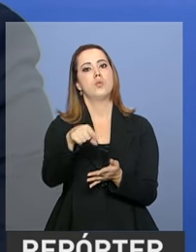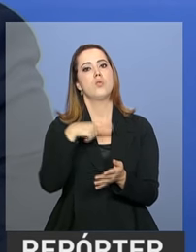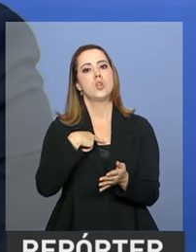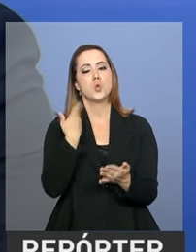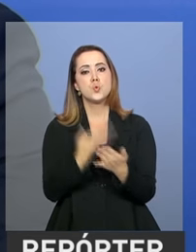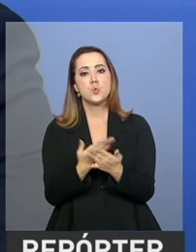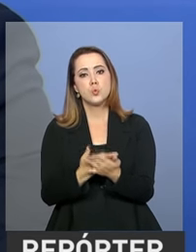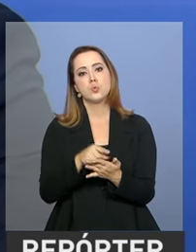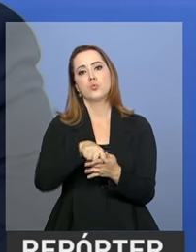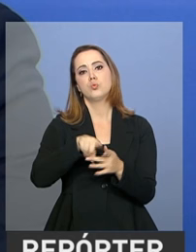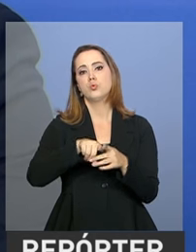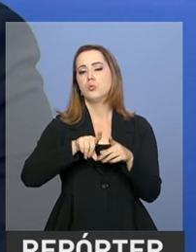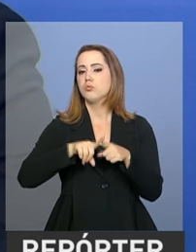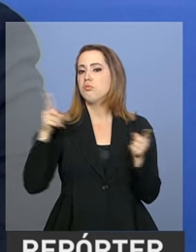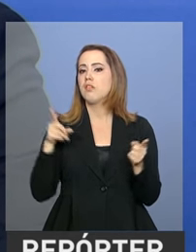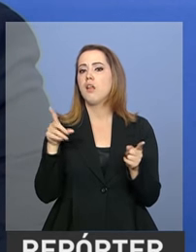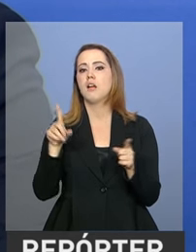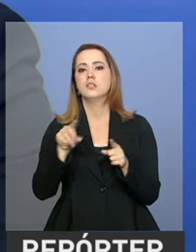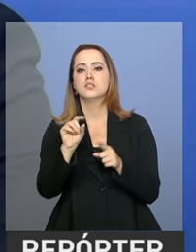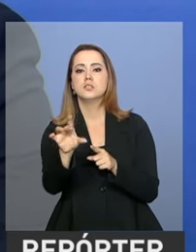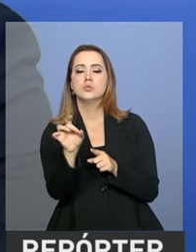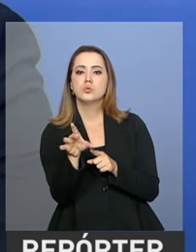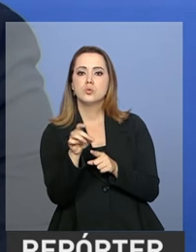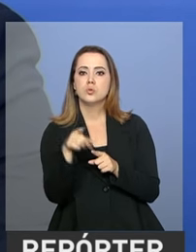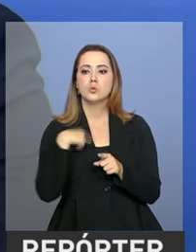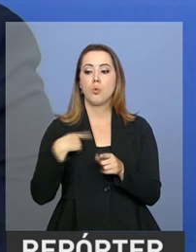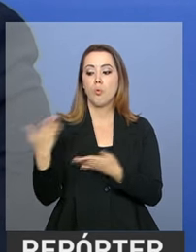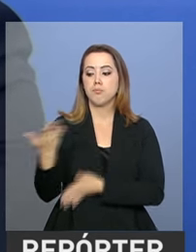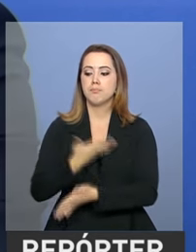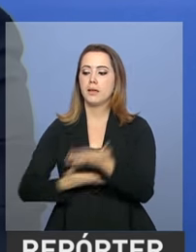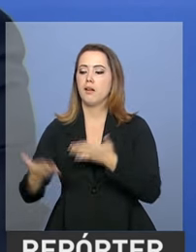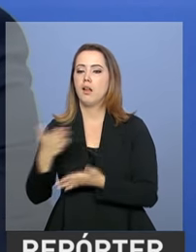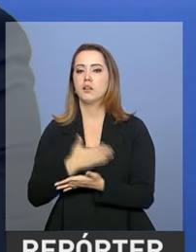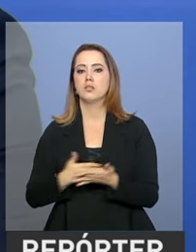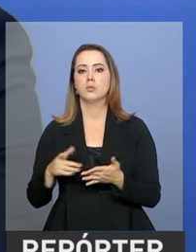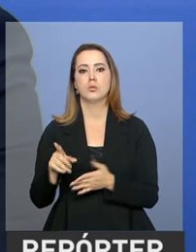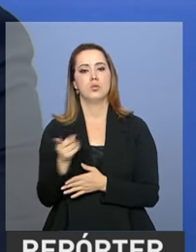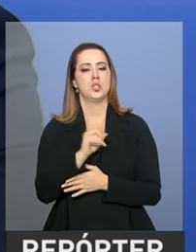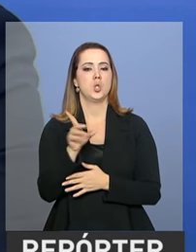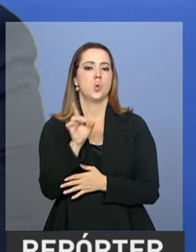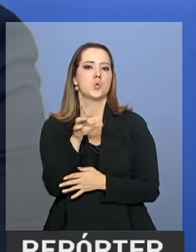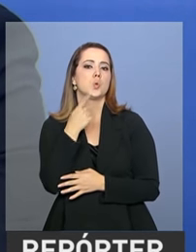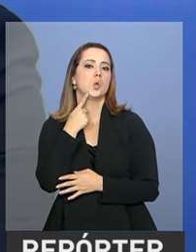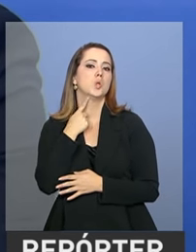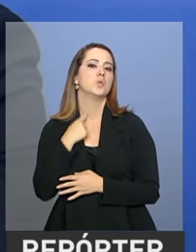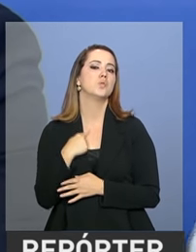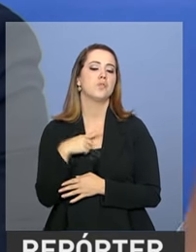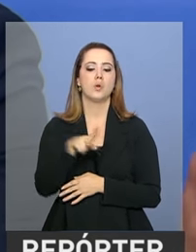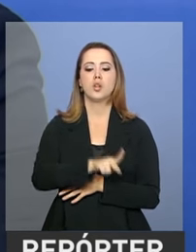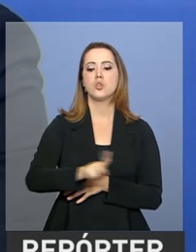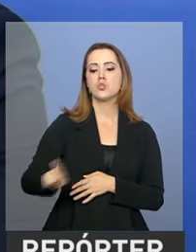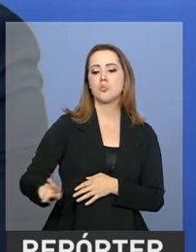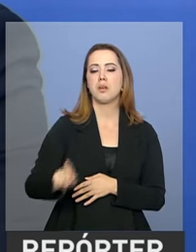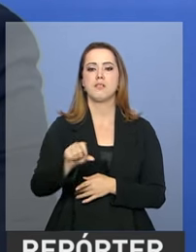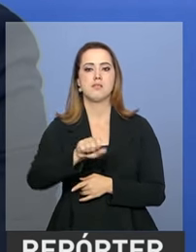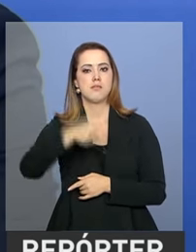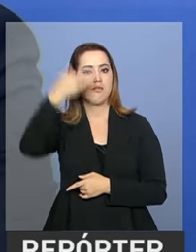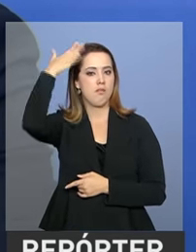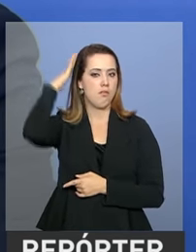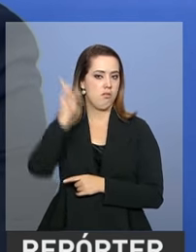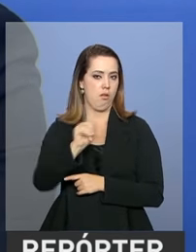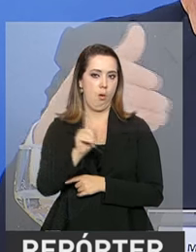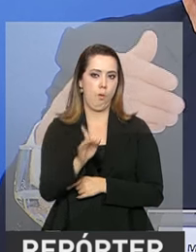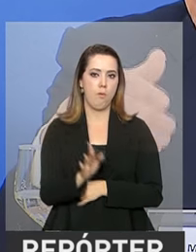em relações que se fazem no mercado. E não por vontade do presidente, do ministro, de quem